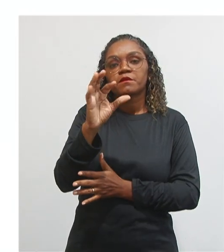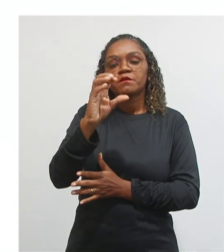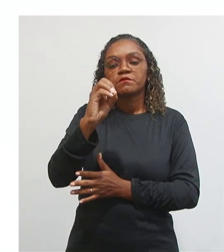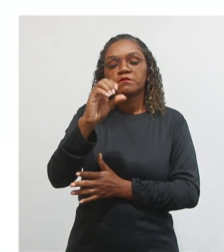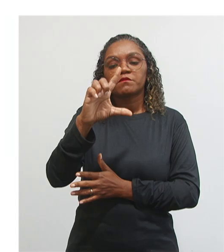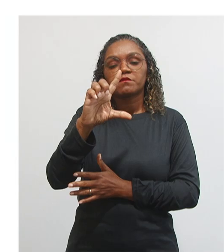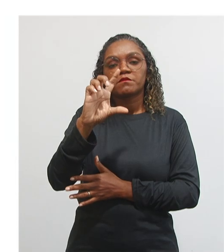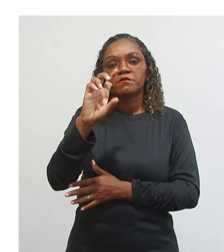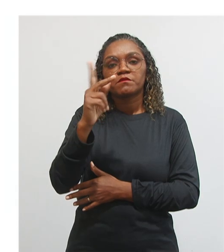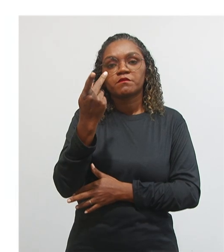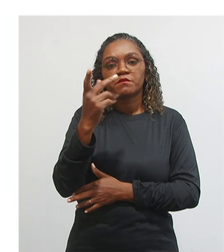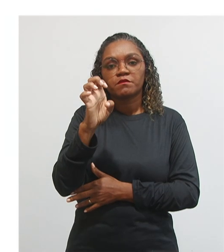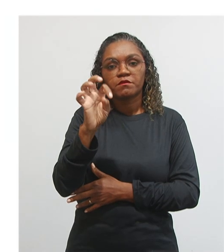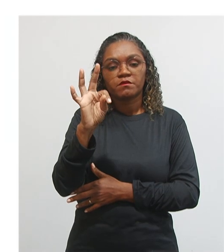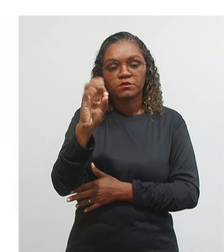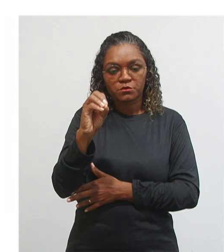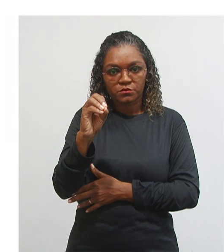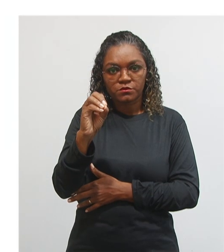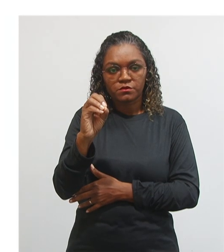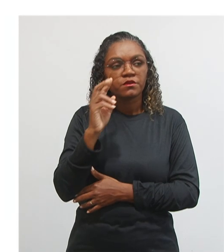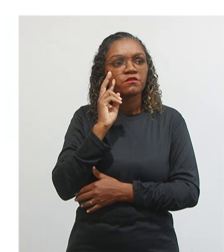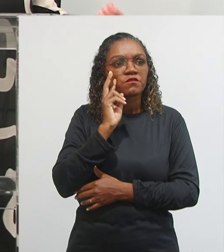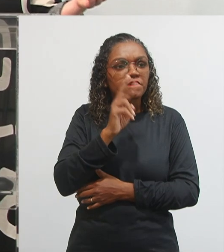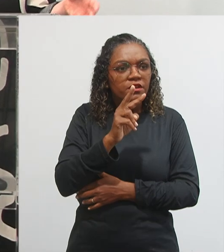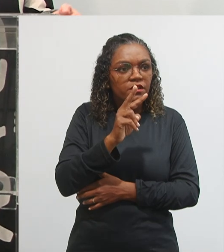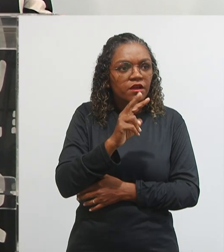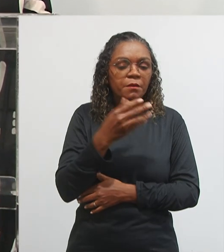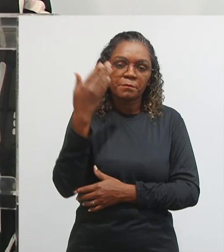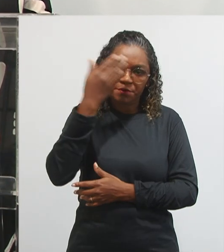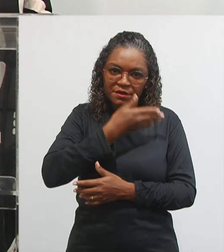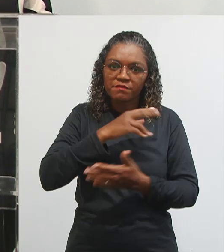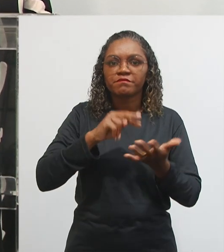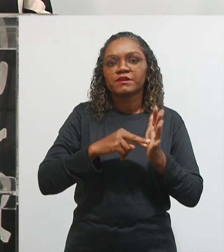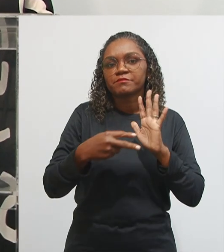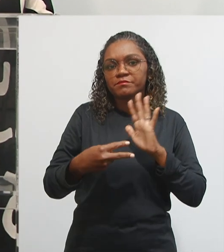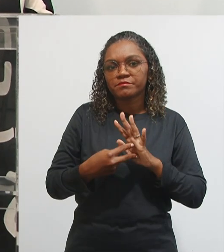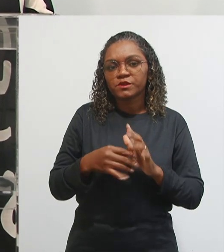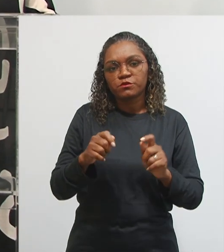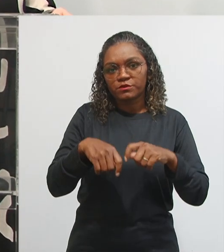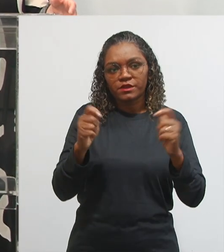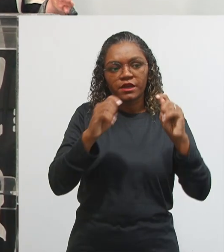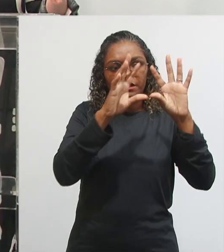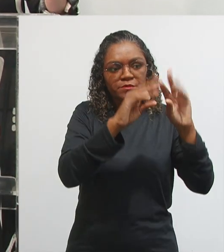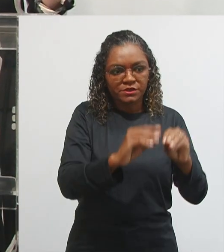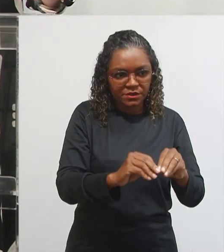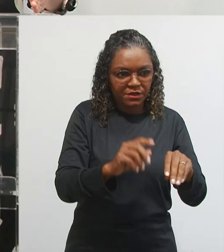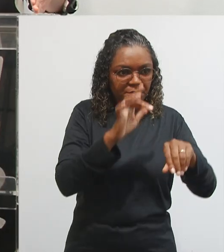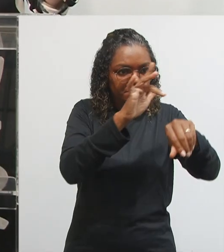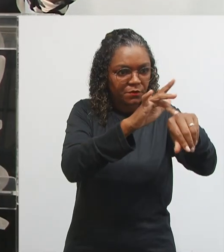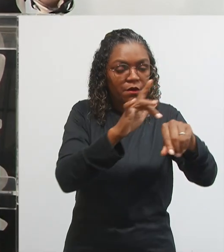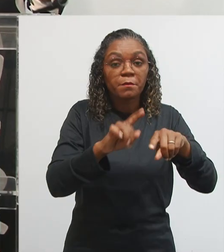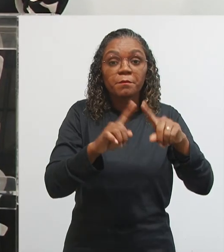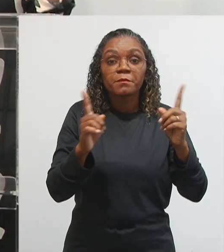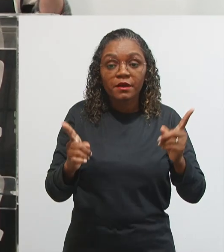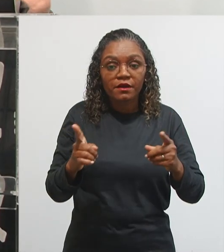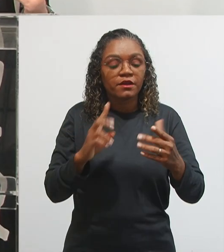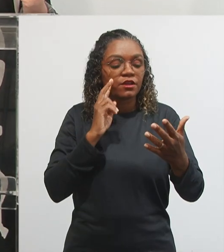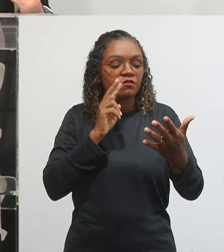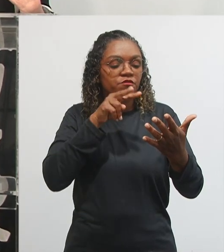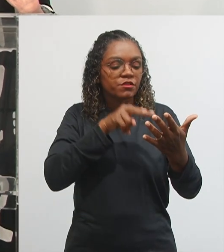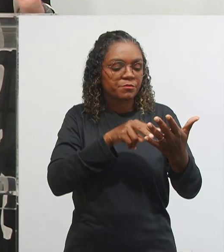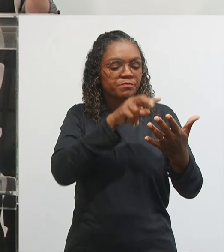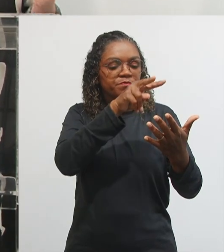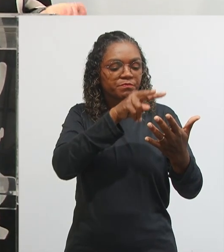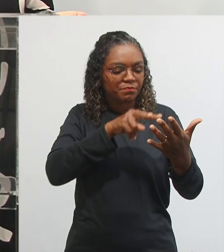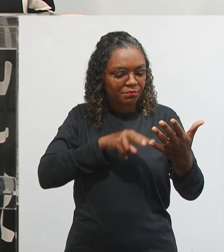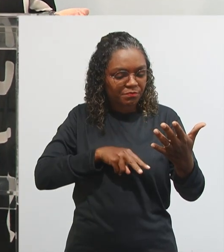serviço. Ele também é uma evidência física. Então, eu não consigo tocar naquilo, mas eu consigo ver um folheto que está me falando como é que